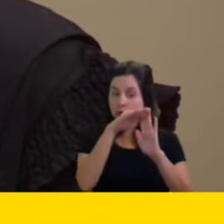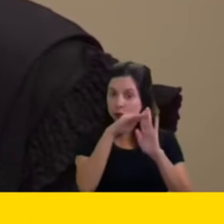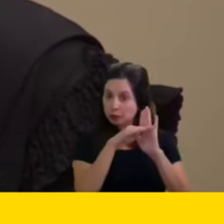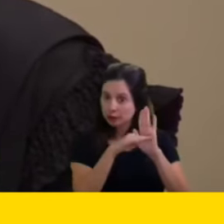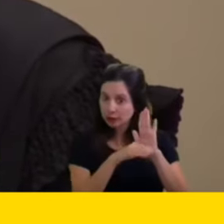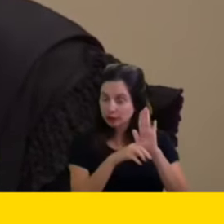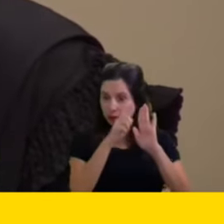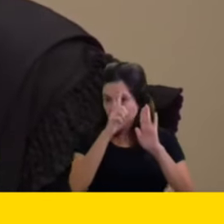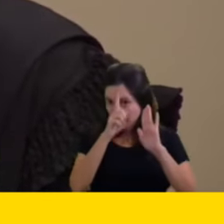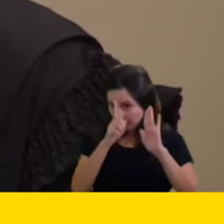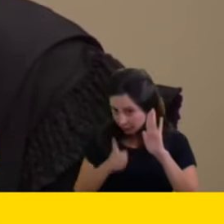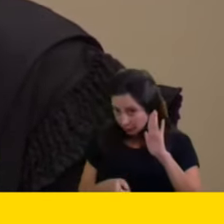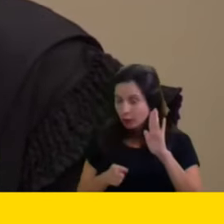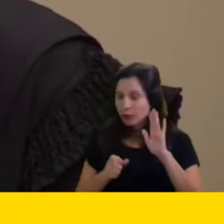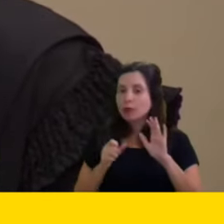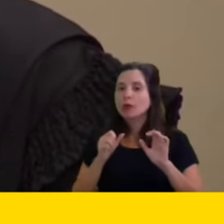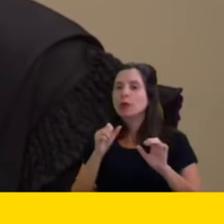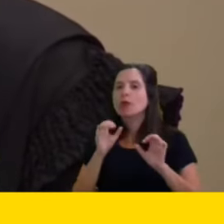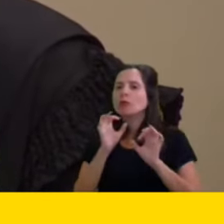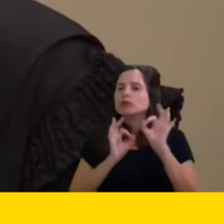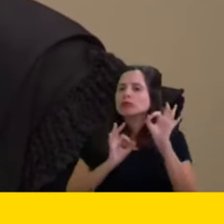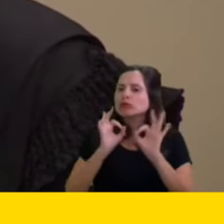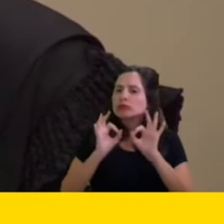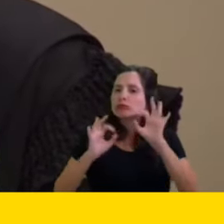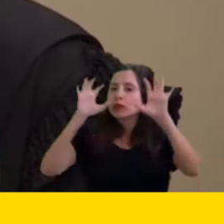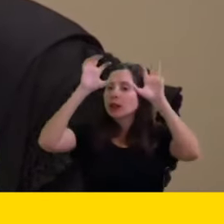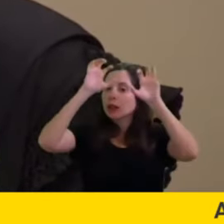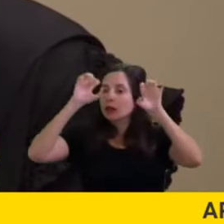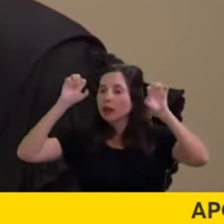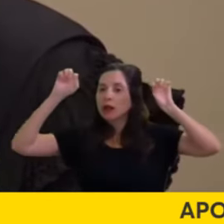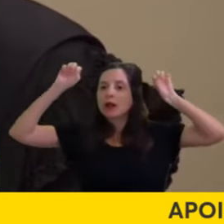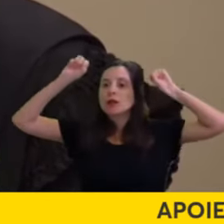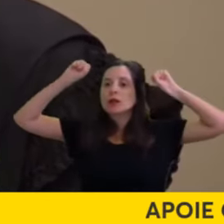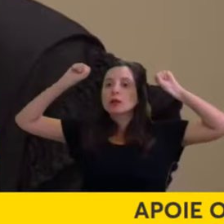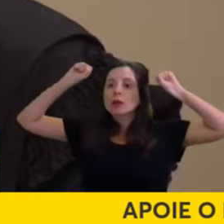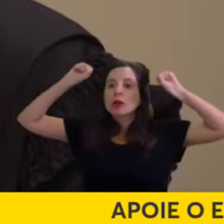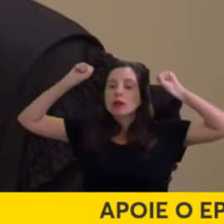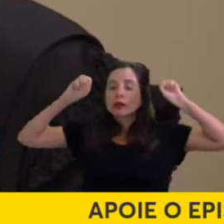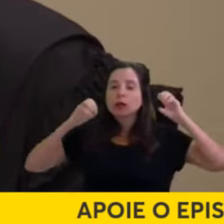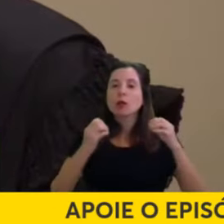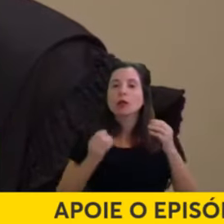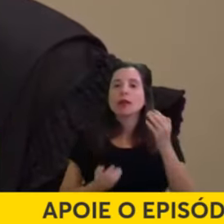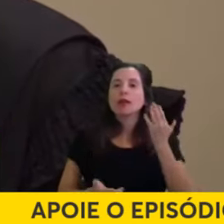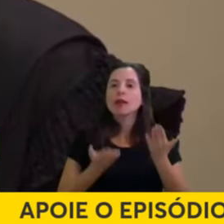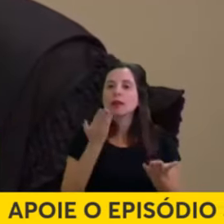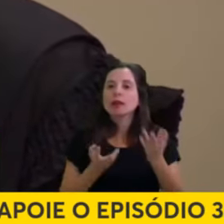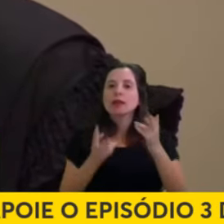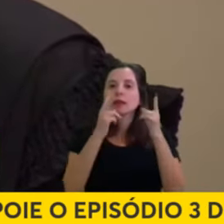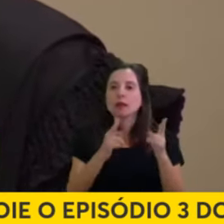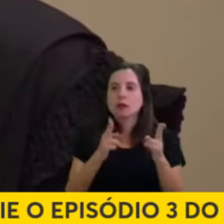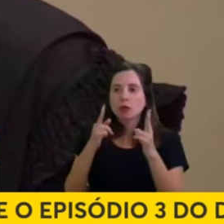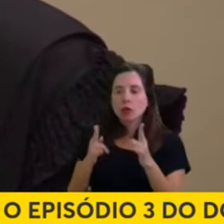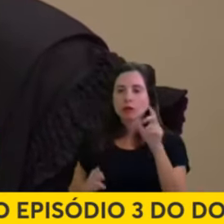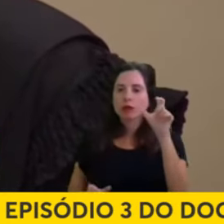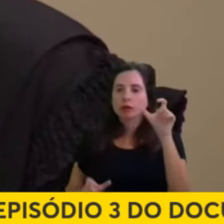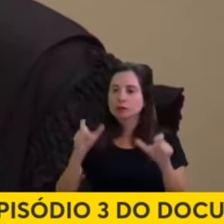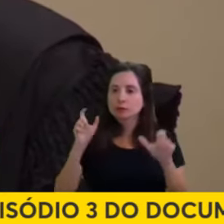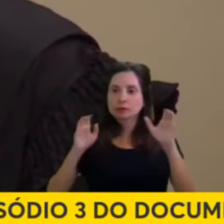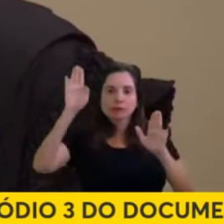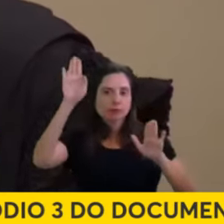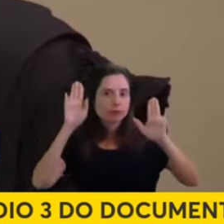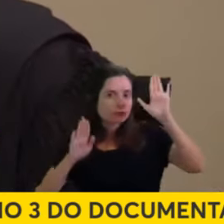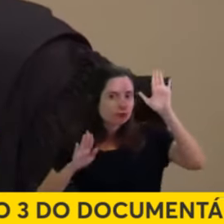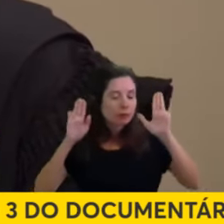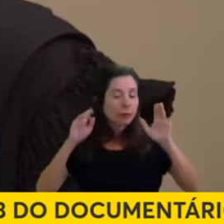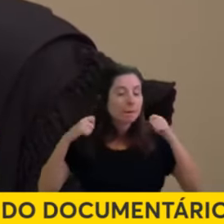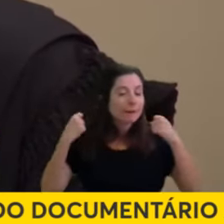estabelecidos Foram reorganizados pela corte superior com destaque ao princípio de igualdade de oportunidades entre os candidatos que fala que deve ser observado